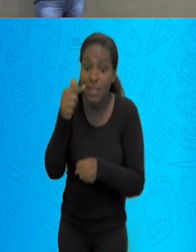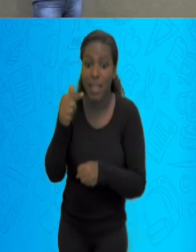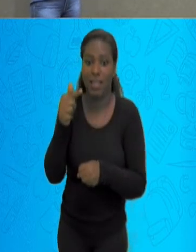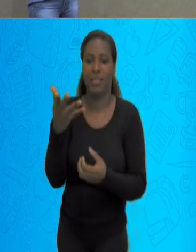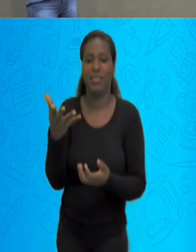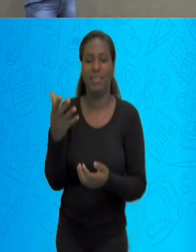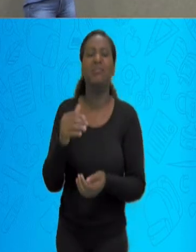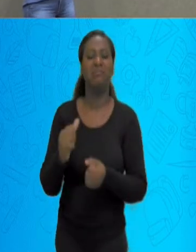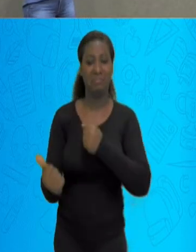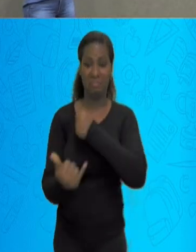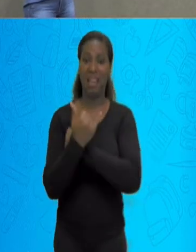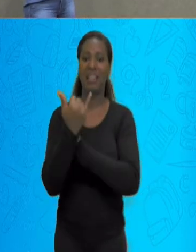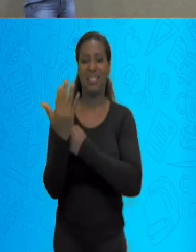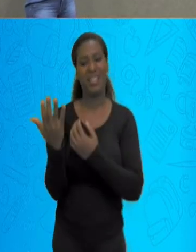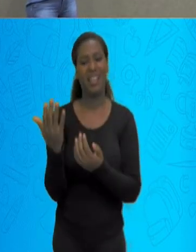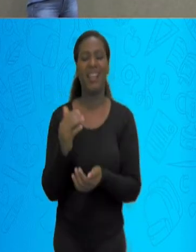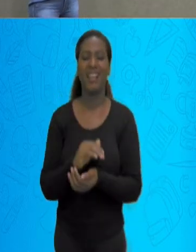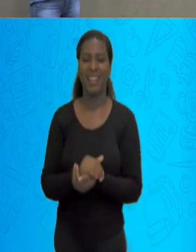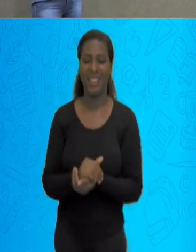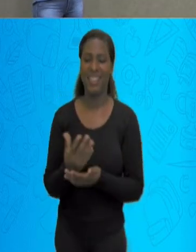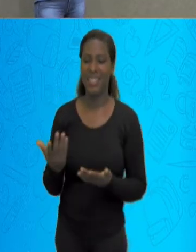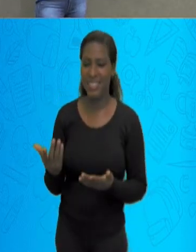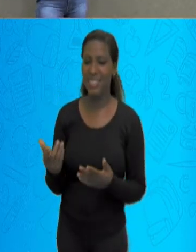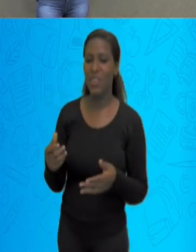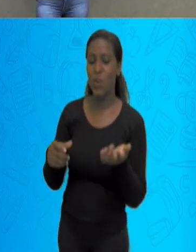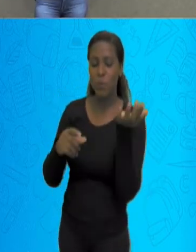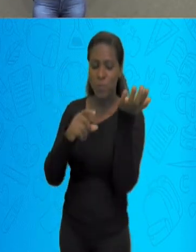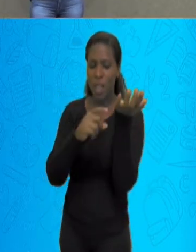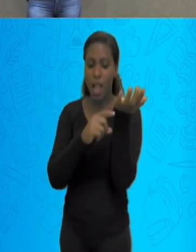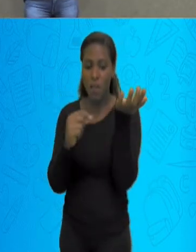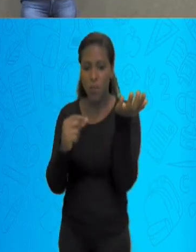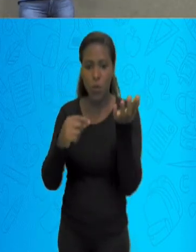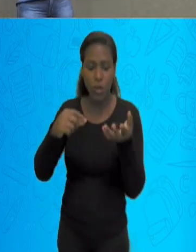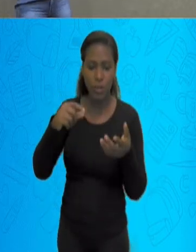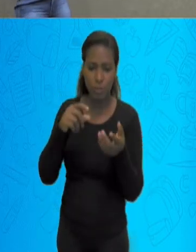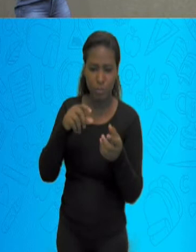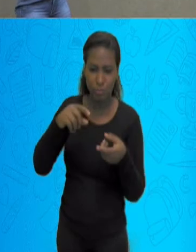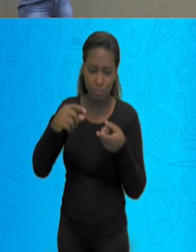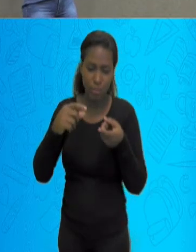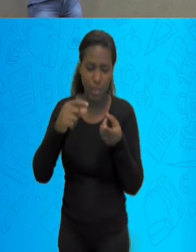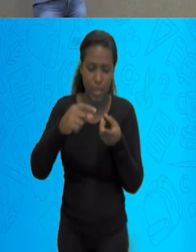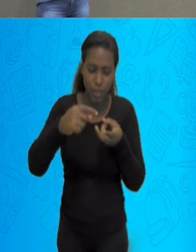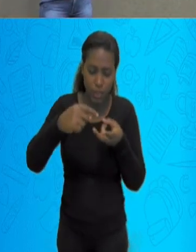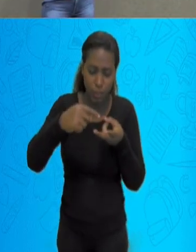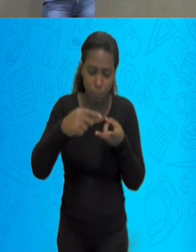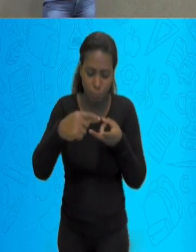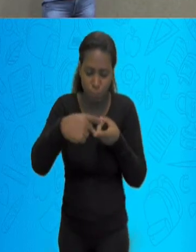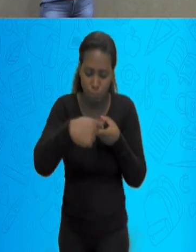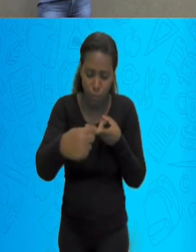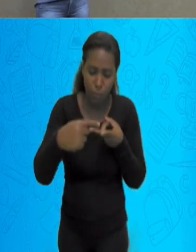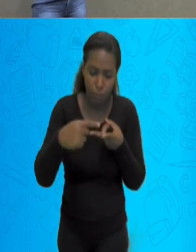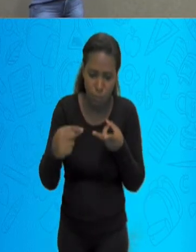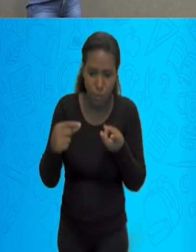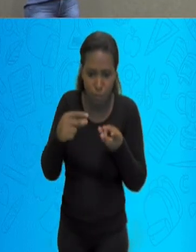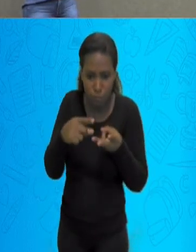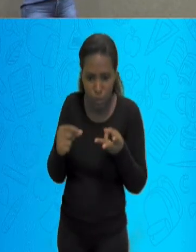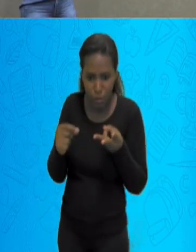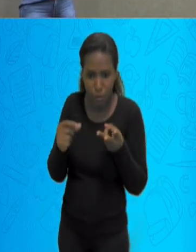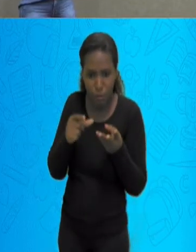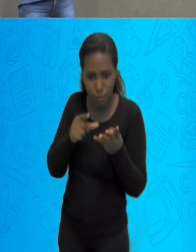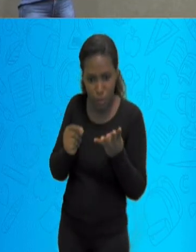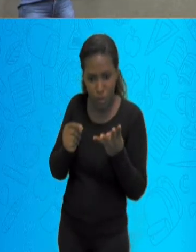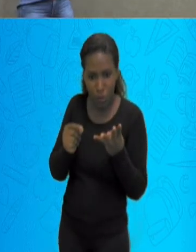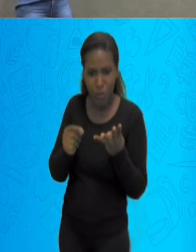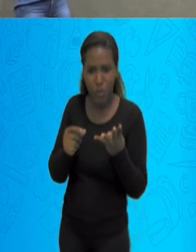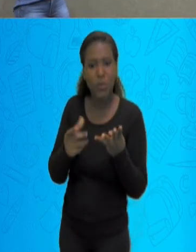folhas traz sorte, assim como o pé de coelho. Então essas são crenças